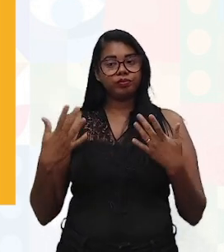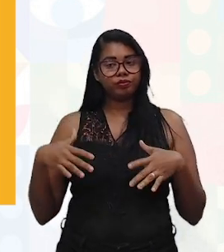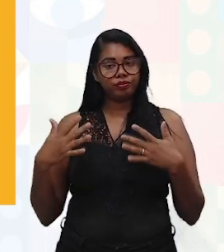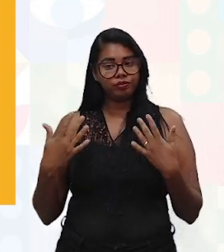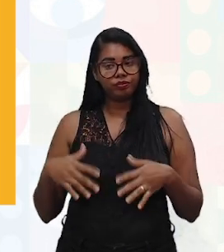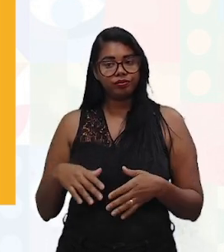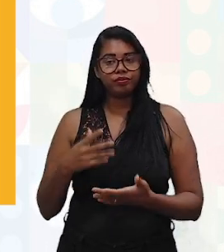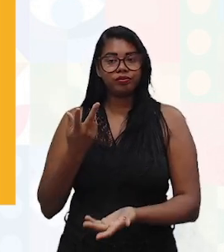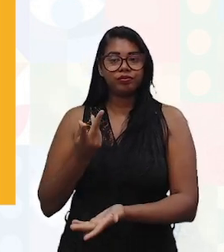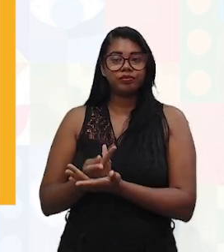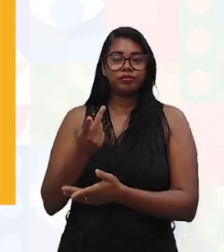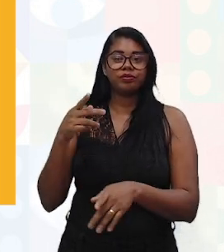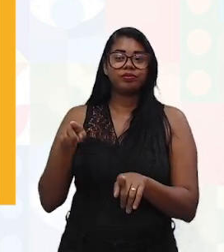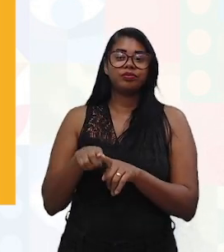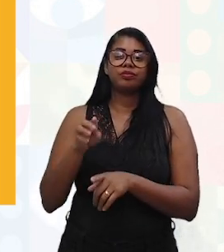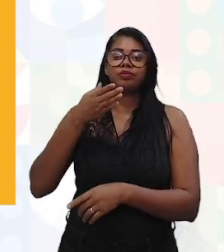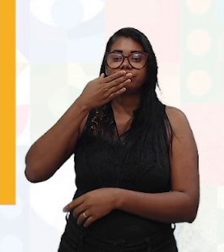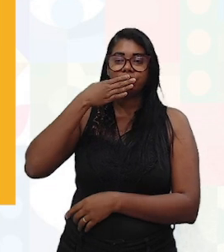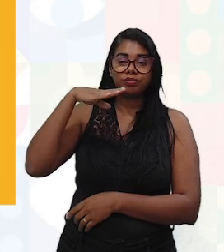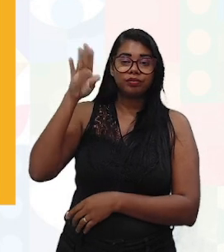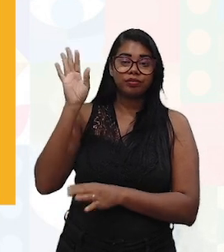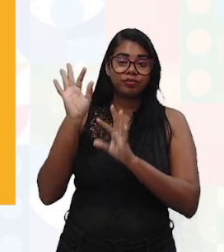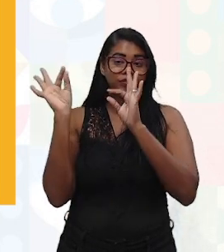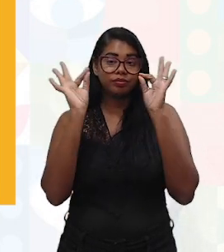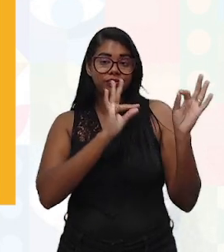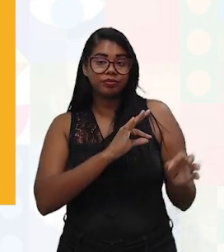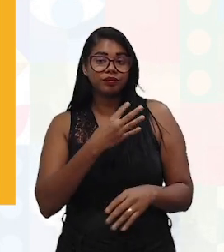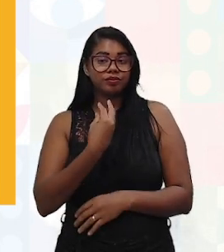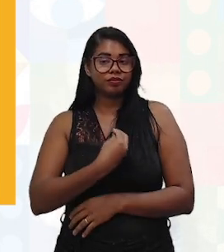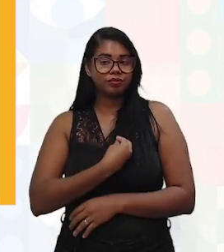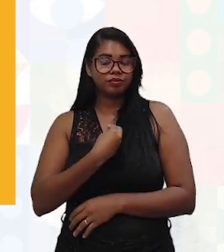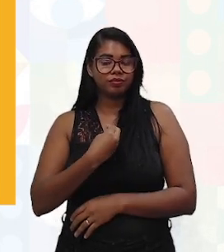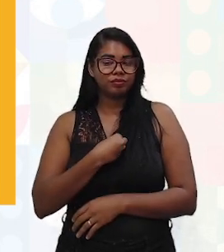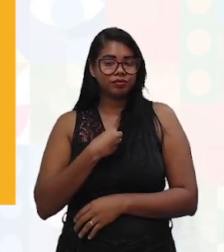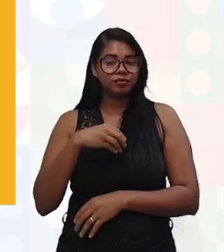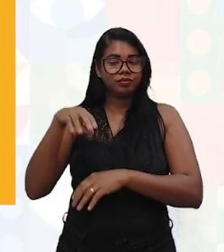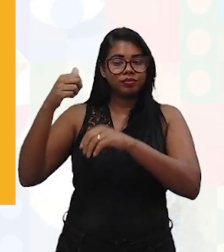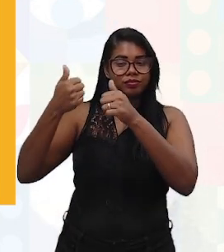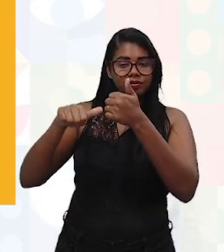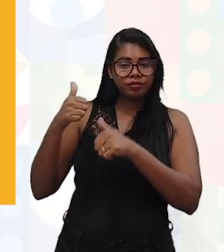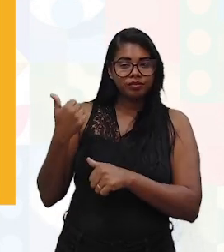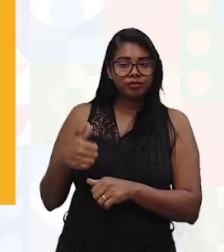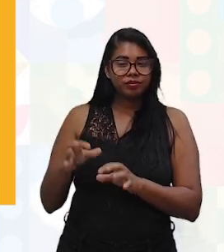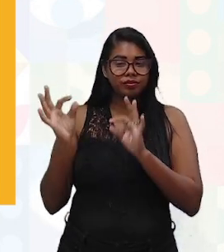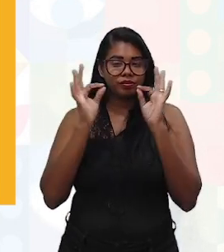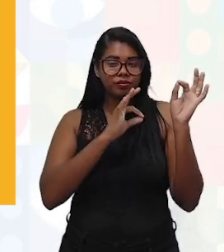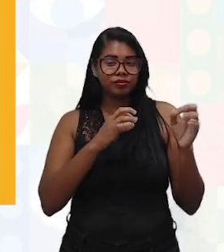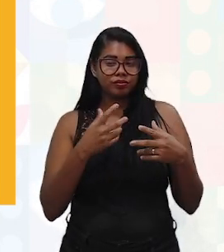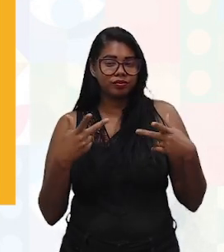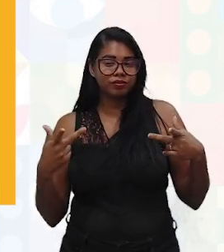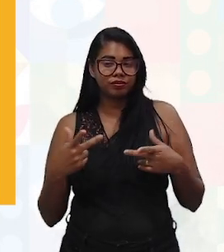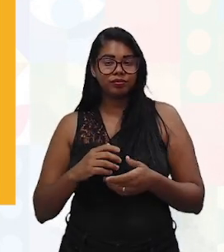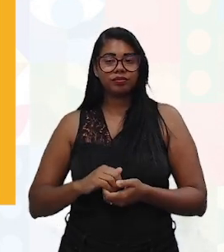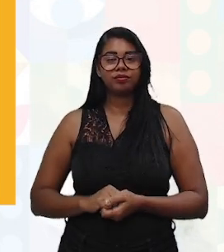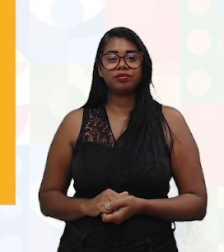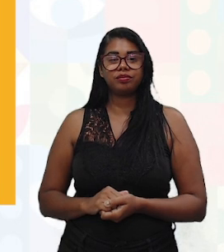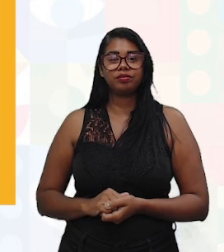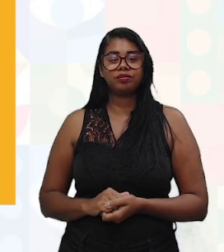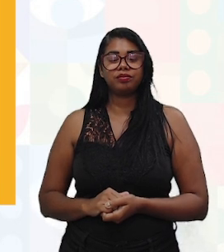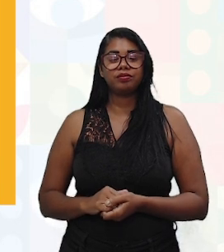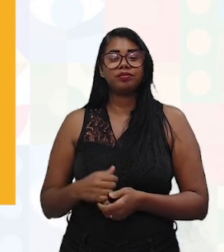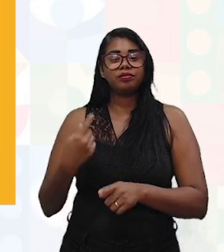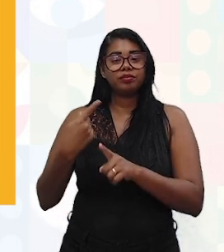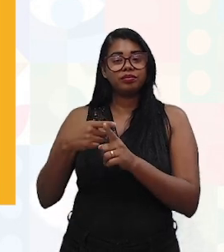de repente, a gente prefere olhar a vida dos outros, a gente prefere analisar as outras pessoas, porque olhar para a gente,